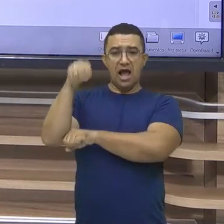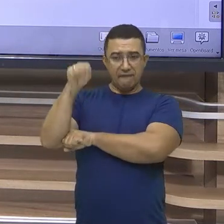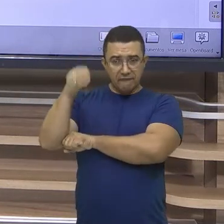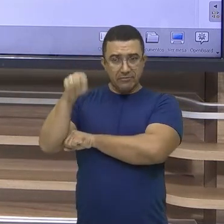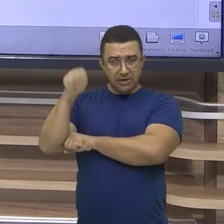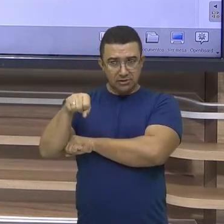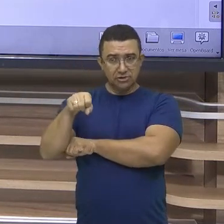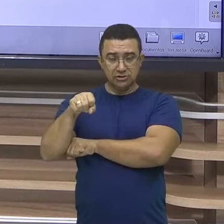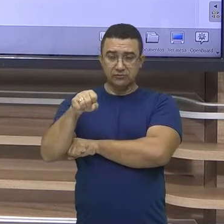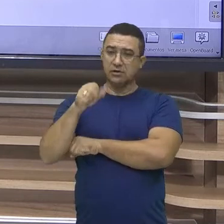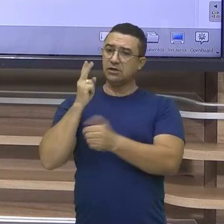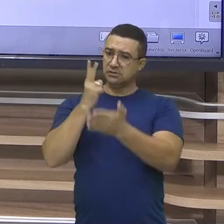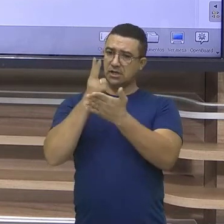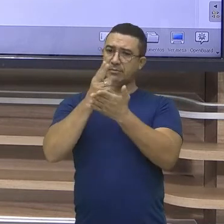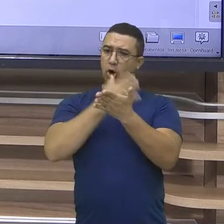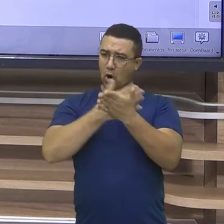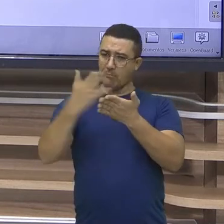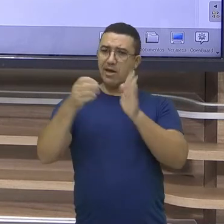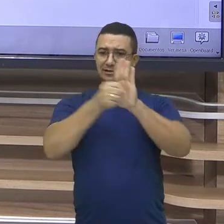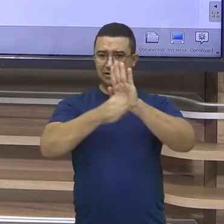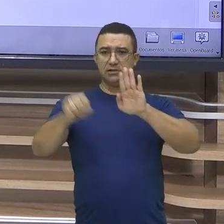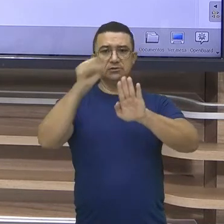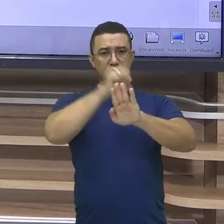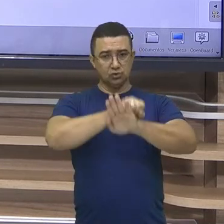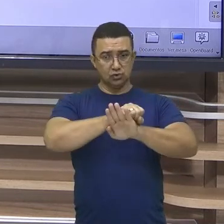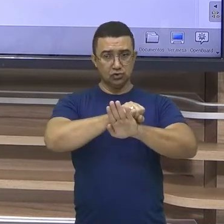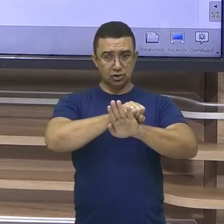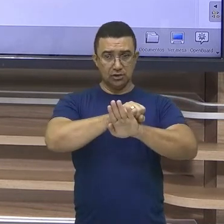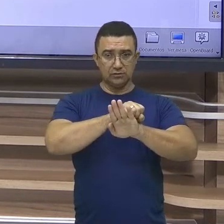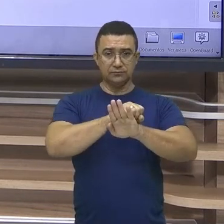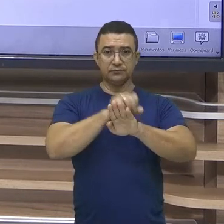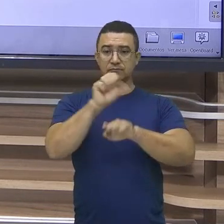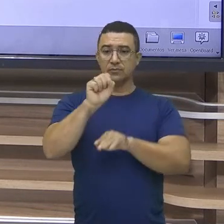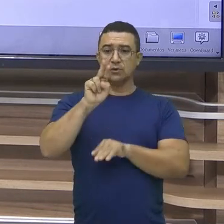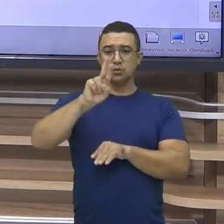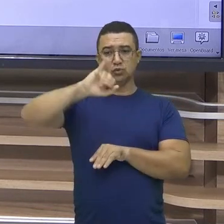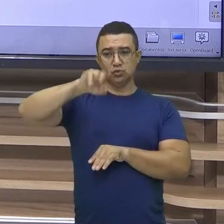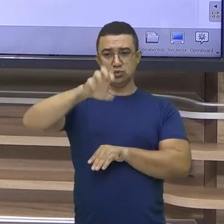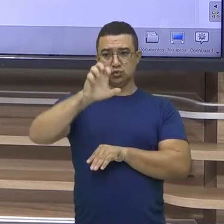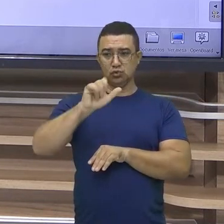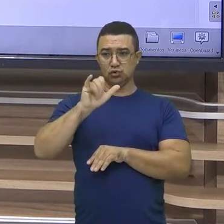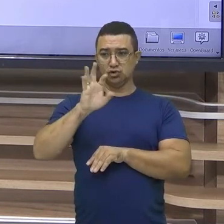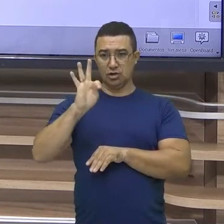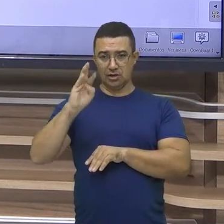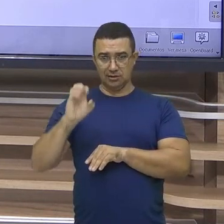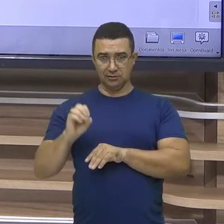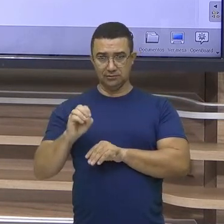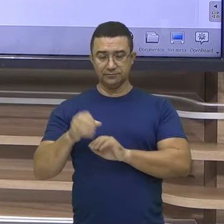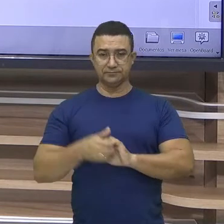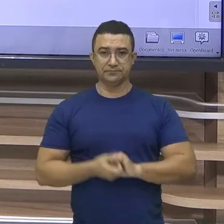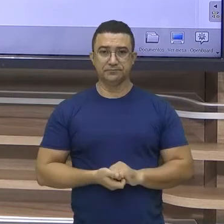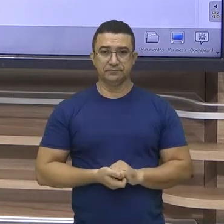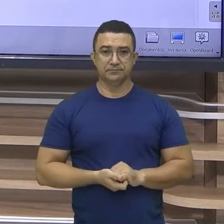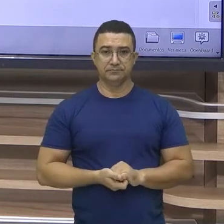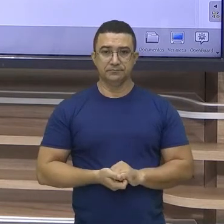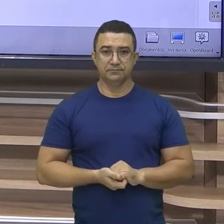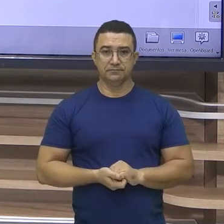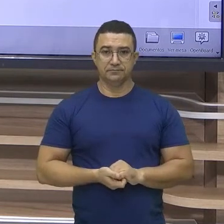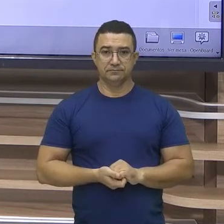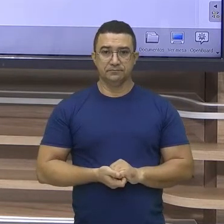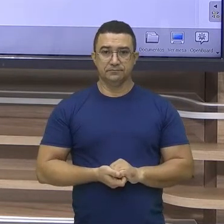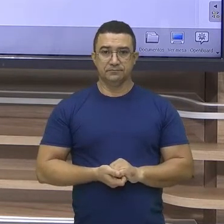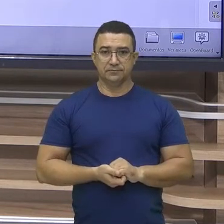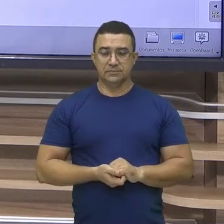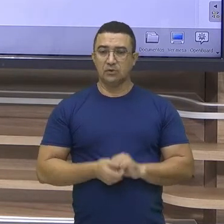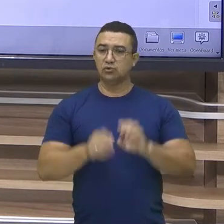aquelas situações onde não há sujeito, mas isso não é tão comum, né? Via de regra, nós temos então nas frases afirmativas a seguinte